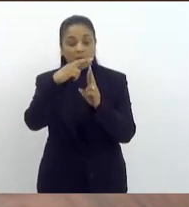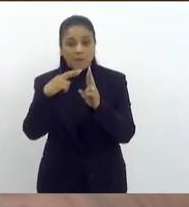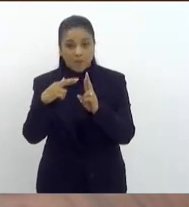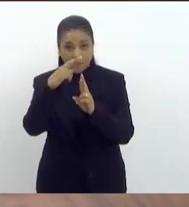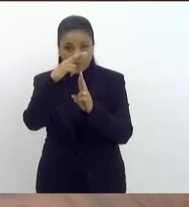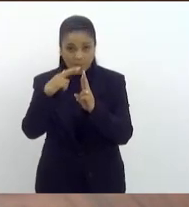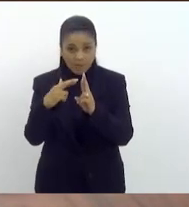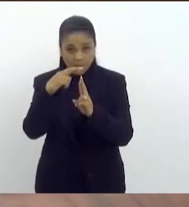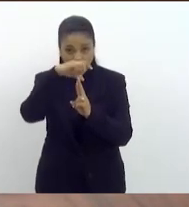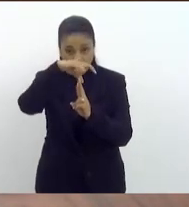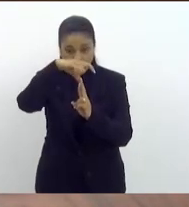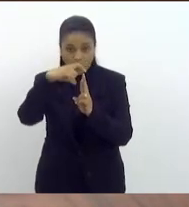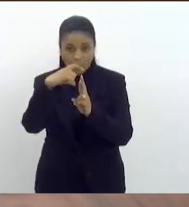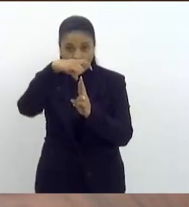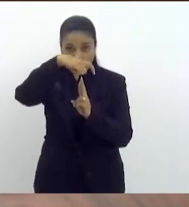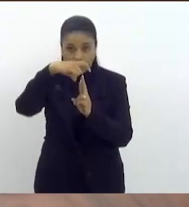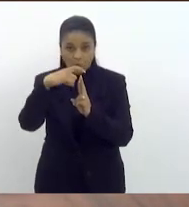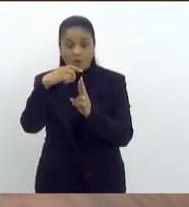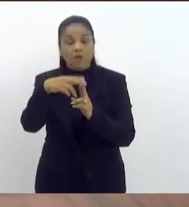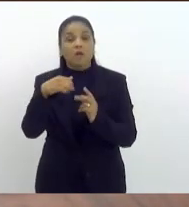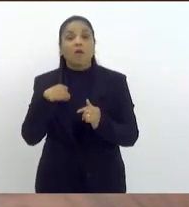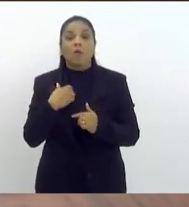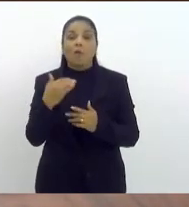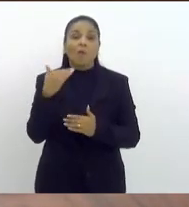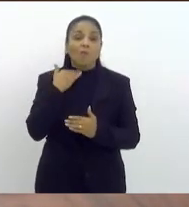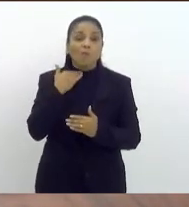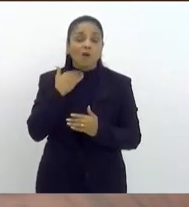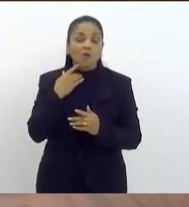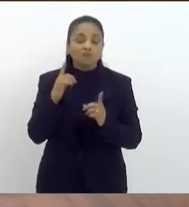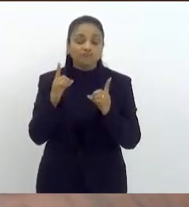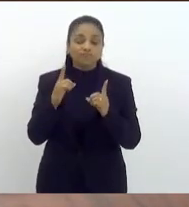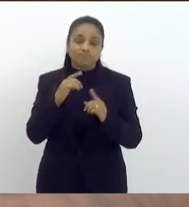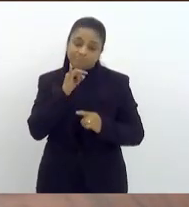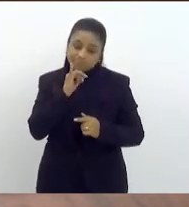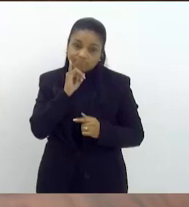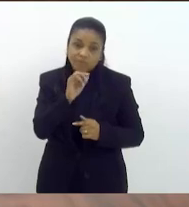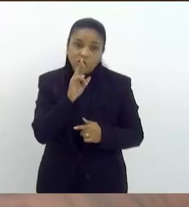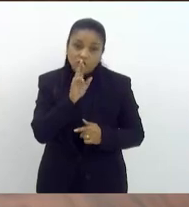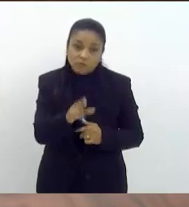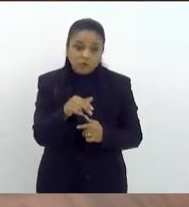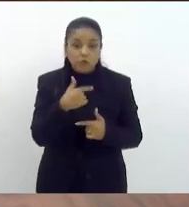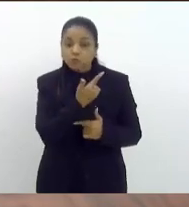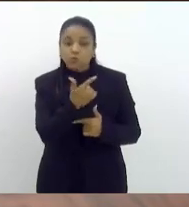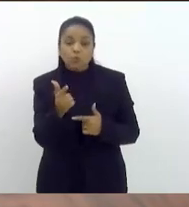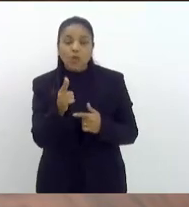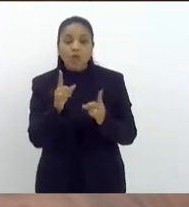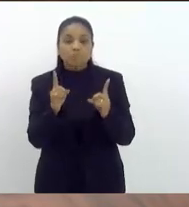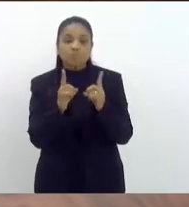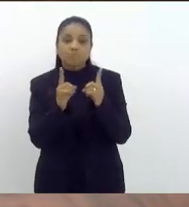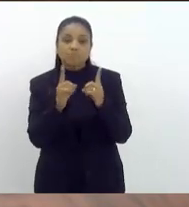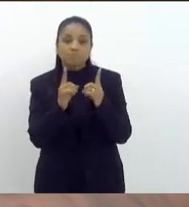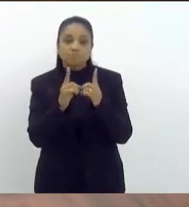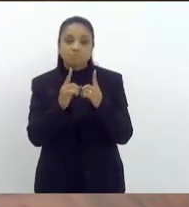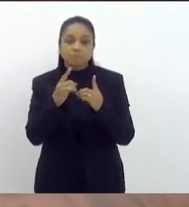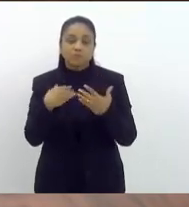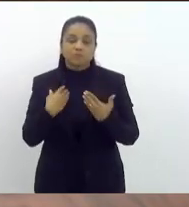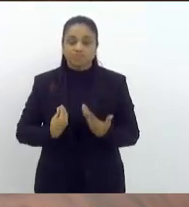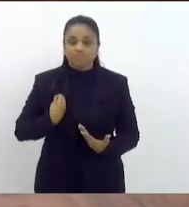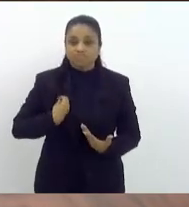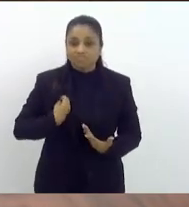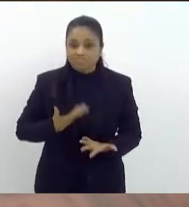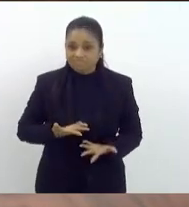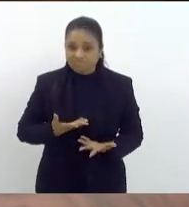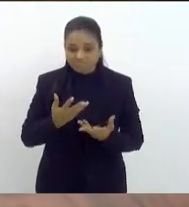e simplesmente o banco diz que não tem atendimento presencial e que não pode receber Isso é um absurdo